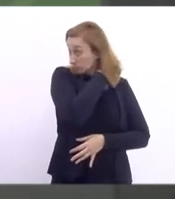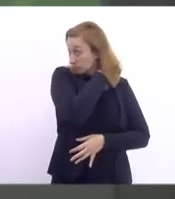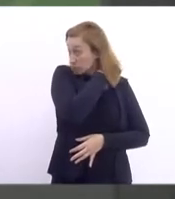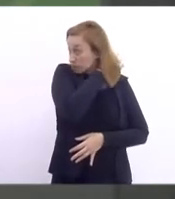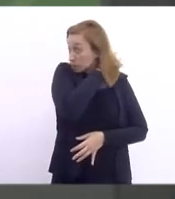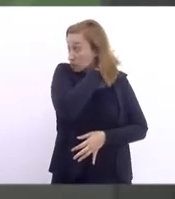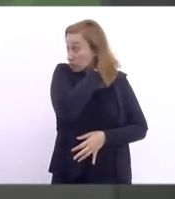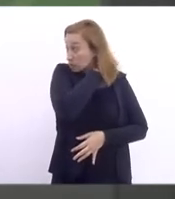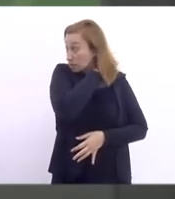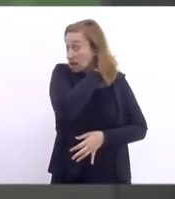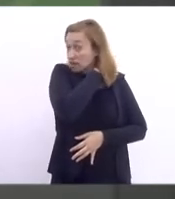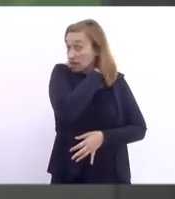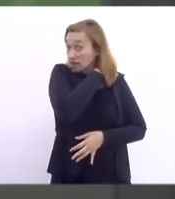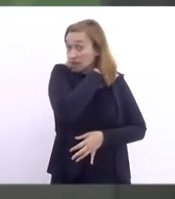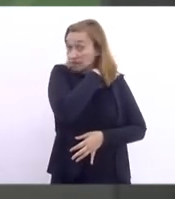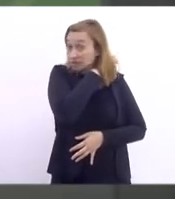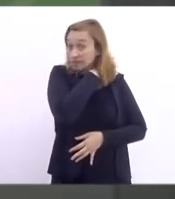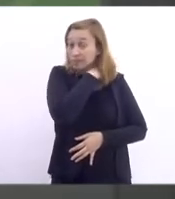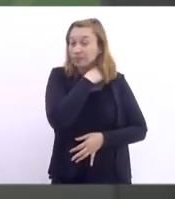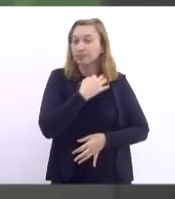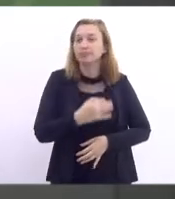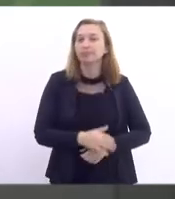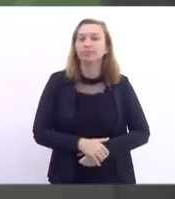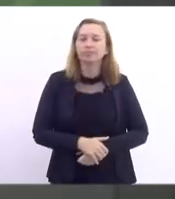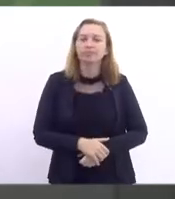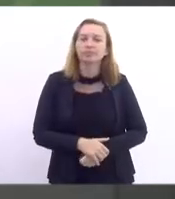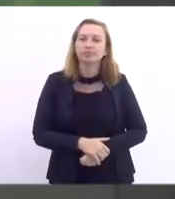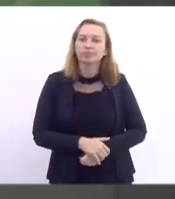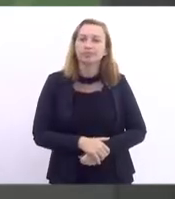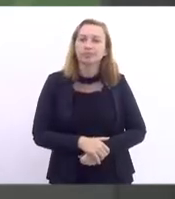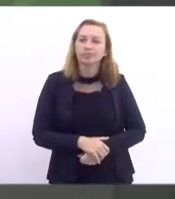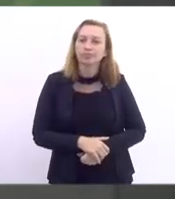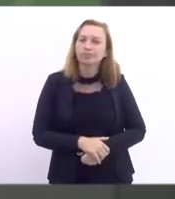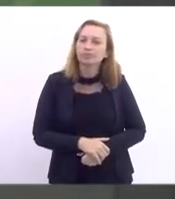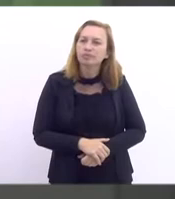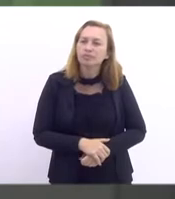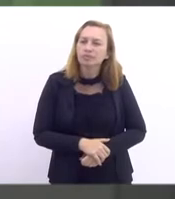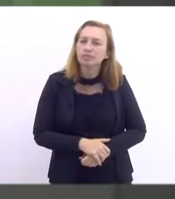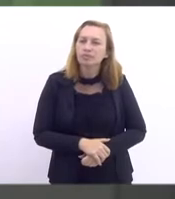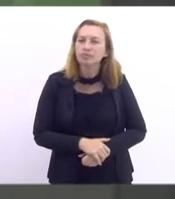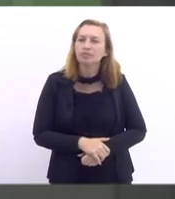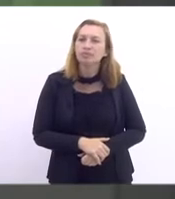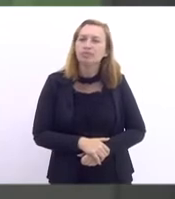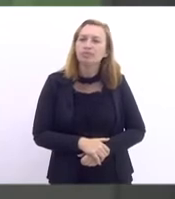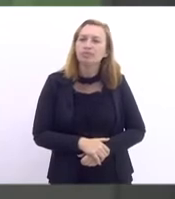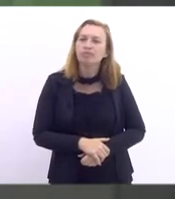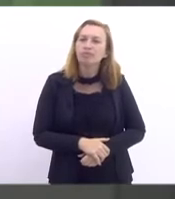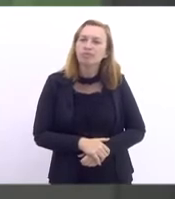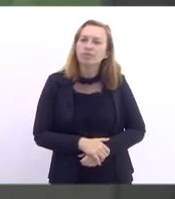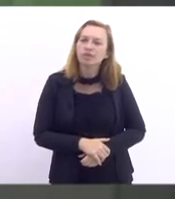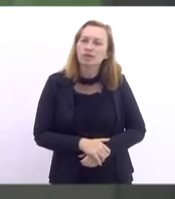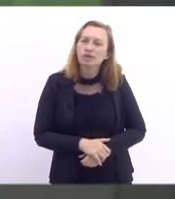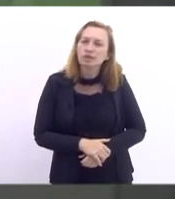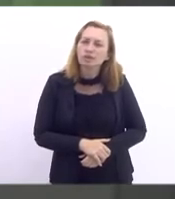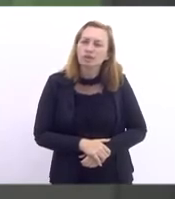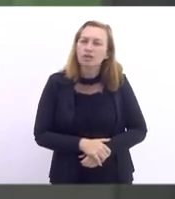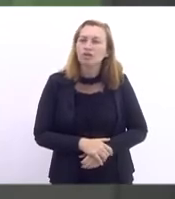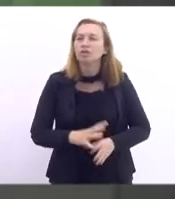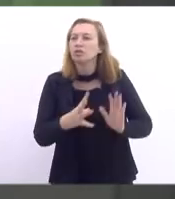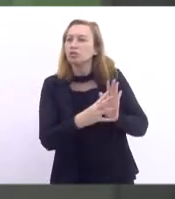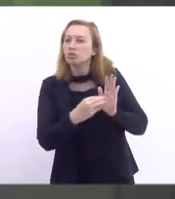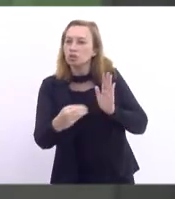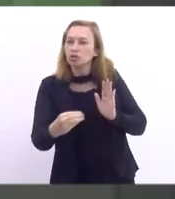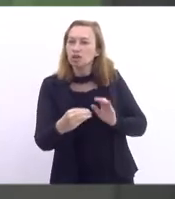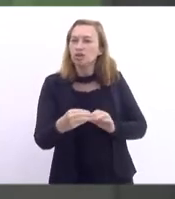até Prefeito um modelo matemático eu não trouxe ficaria muito enfadonho é perfeito até o